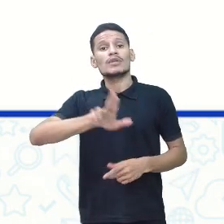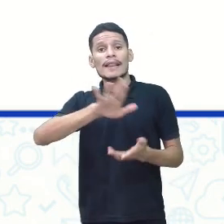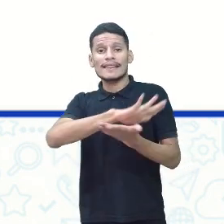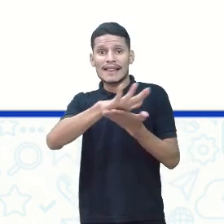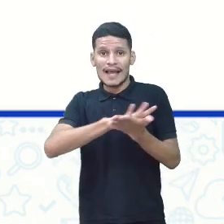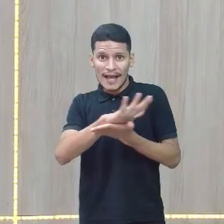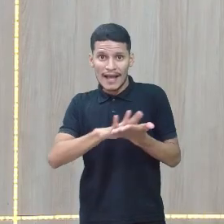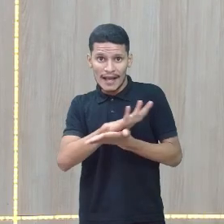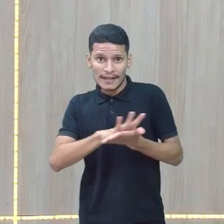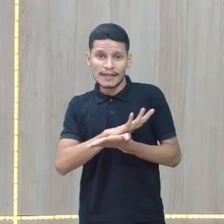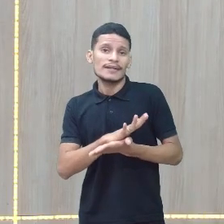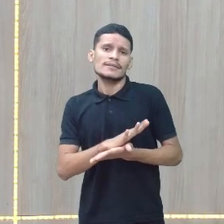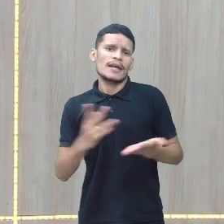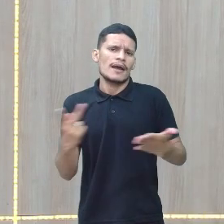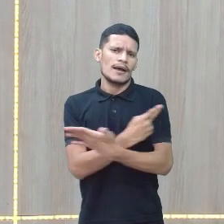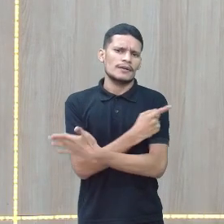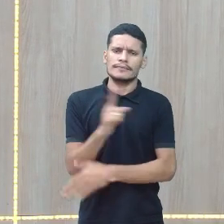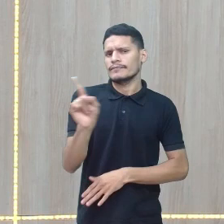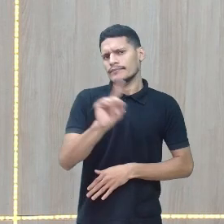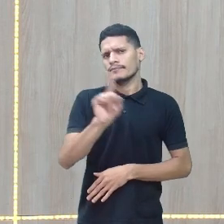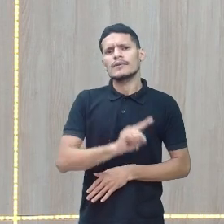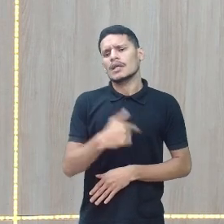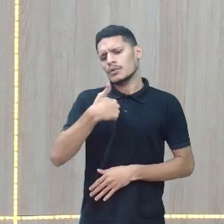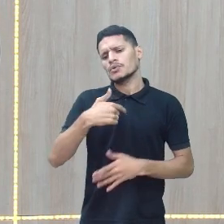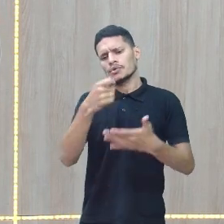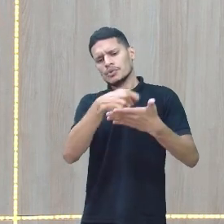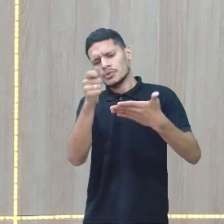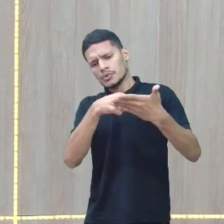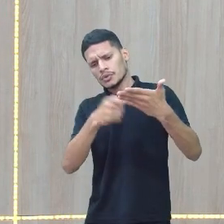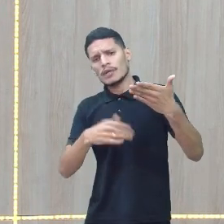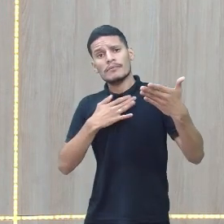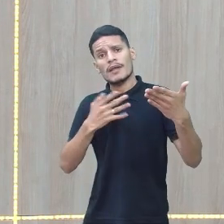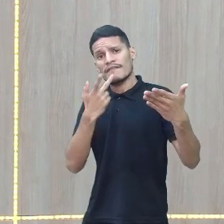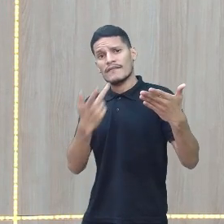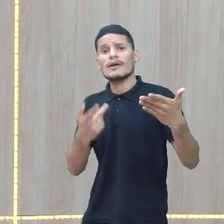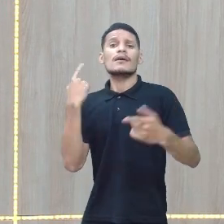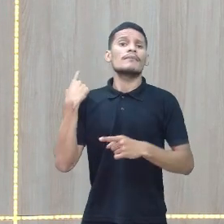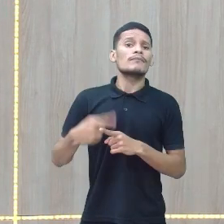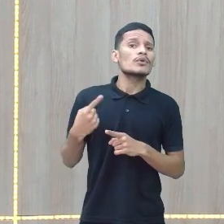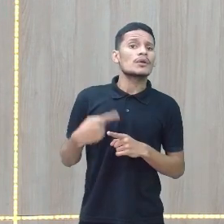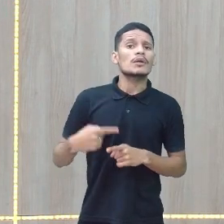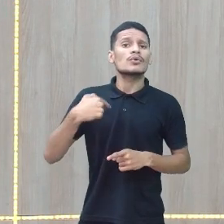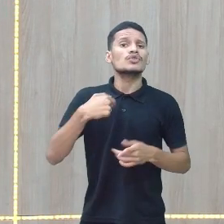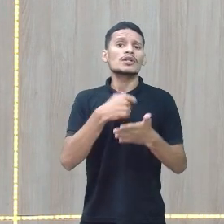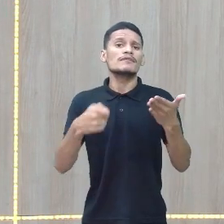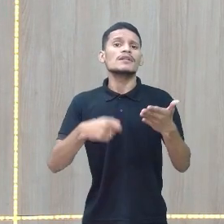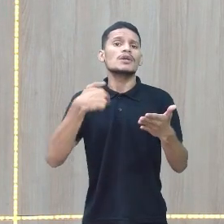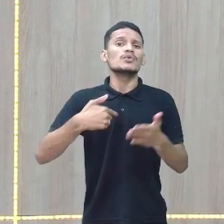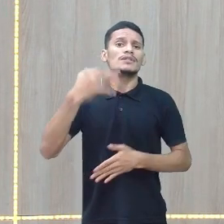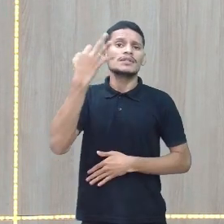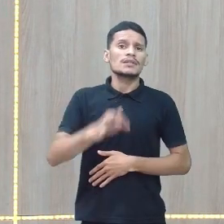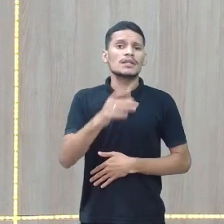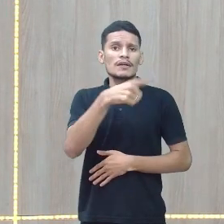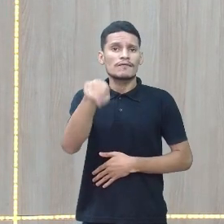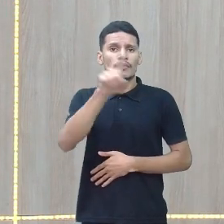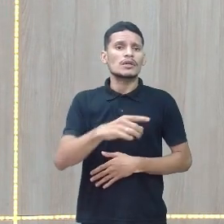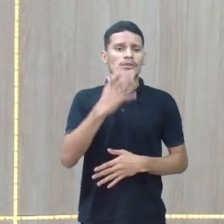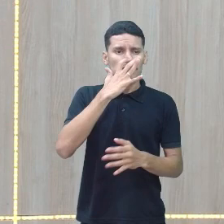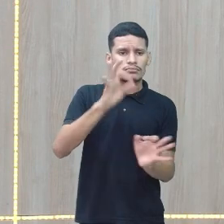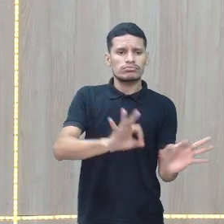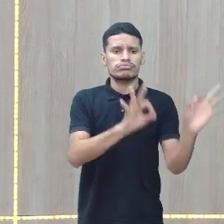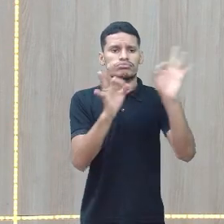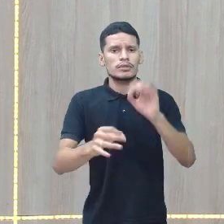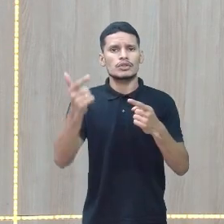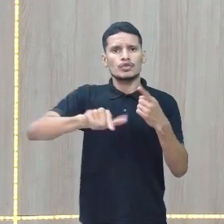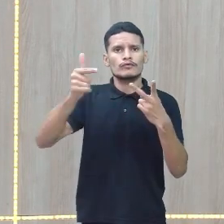errado. Né? Eu escrevi aqui, era a minha fala, mas eu escrevi porque eu tenho certeza que essa aula vai ser revisitada por vocês.